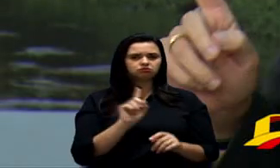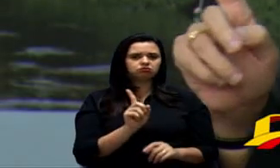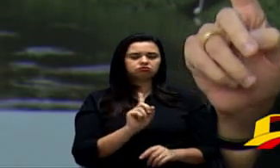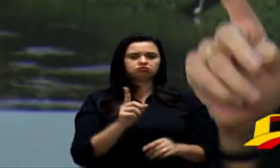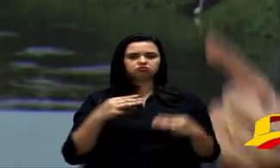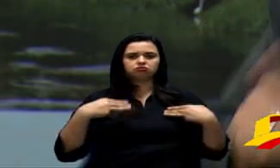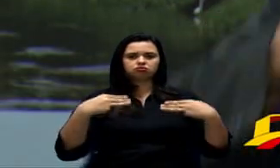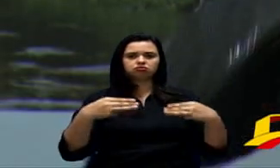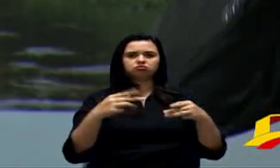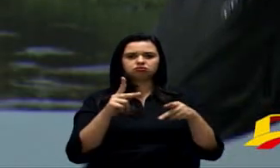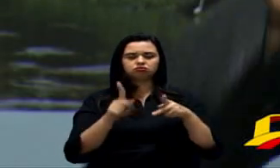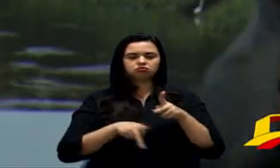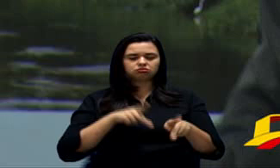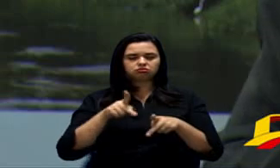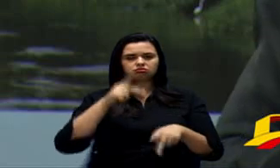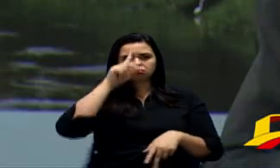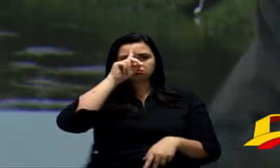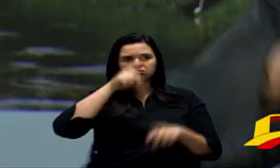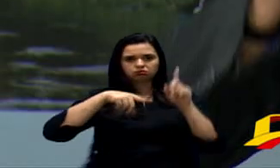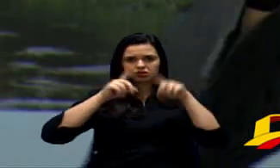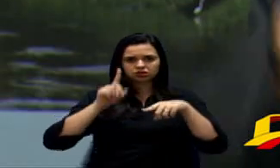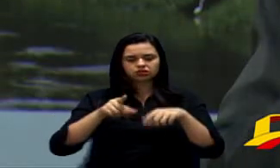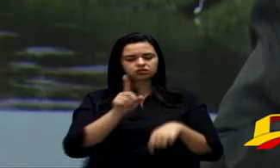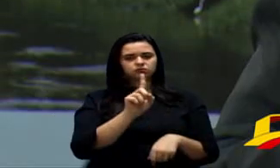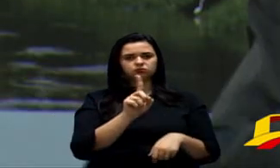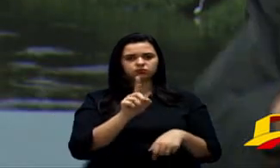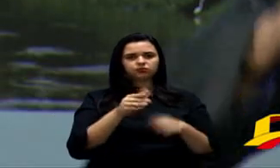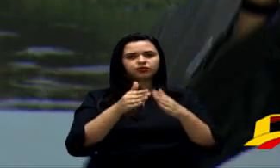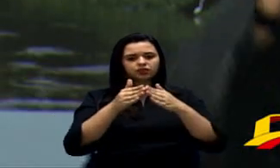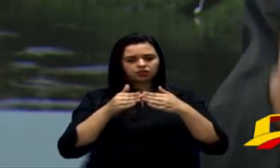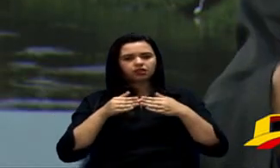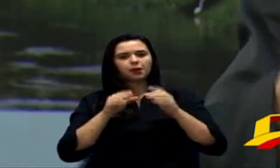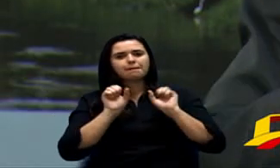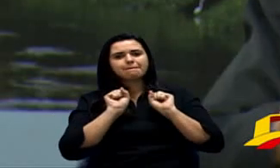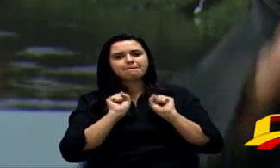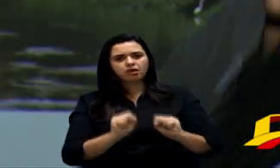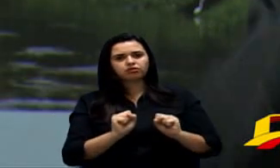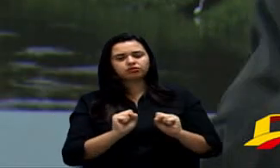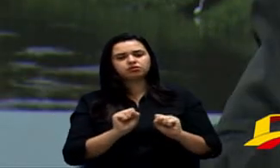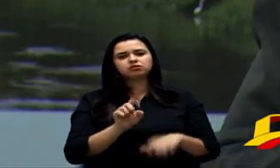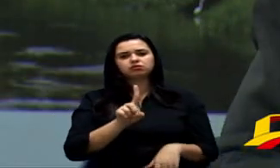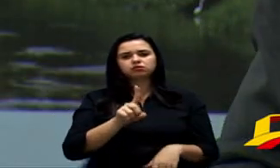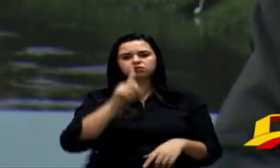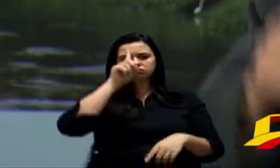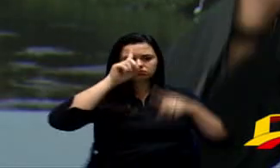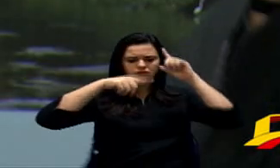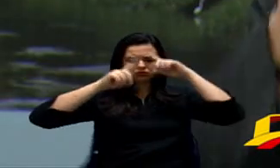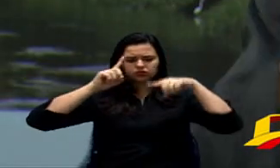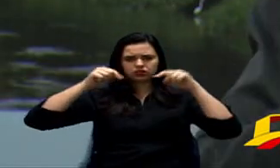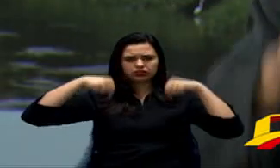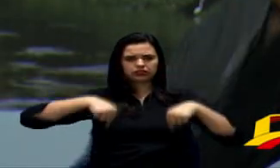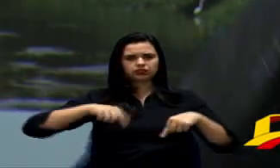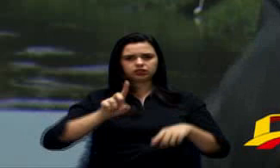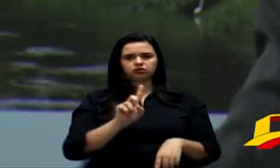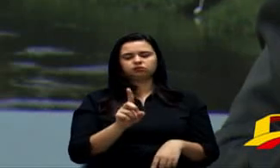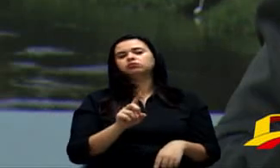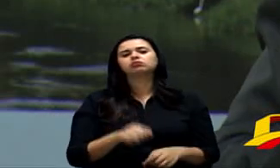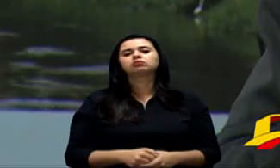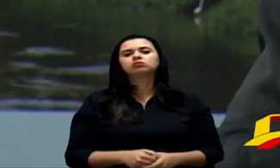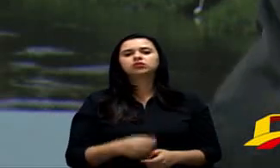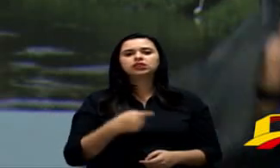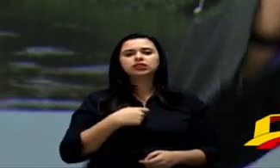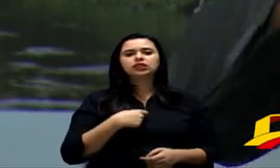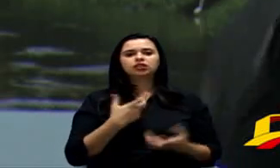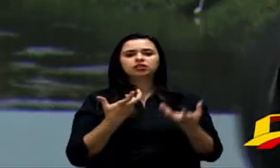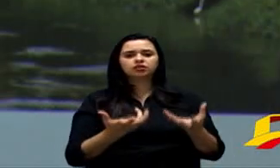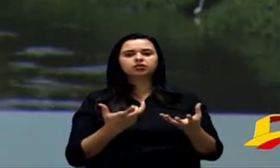não manda. Ele pode até pedir, mas tem que ser analisado com muito cuidado e com muito carinho. Eu estou aqui pelo bem-estar dos